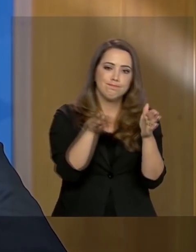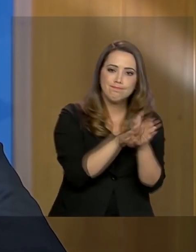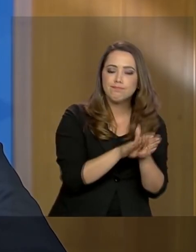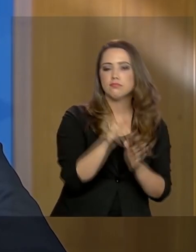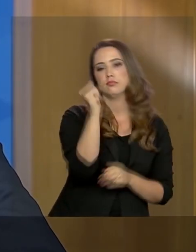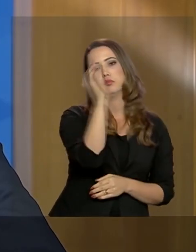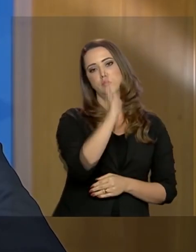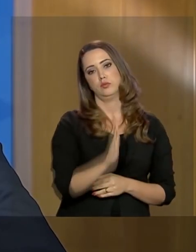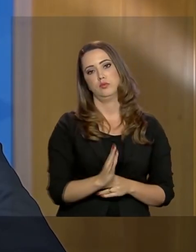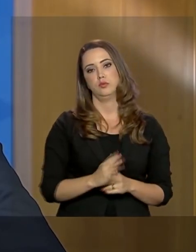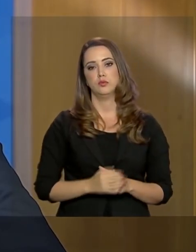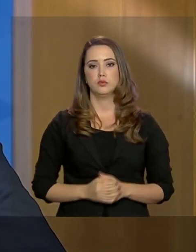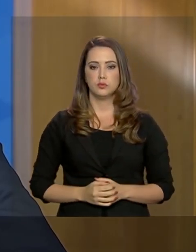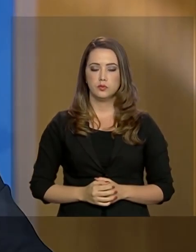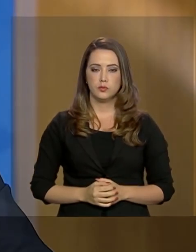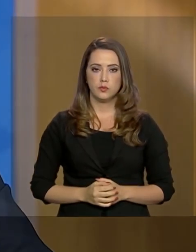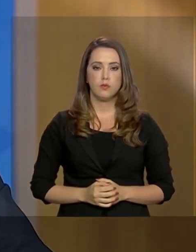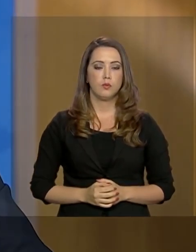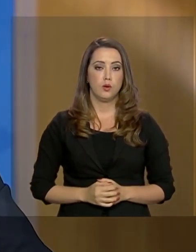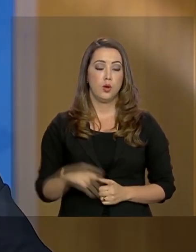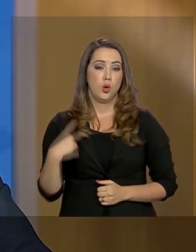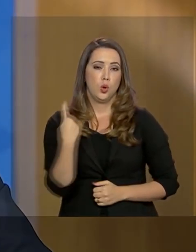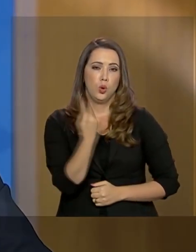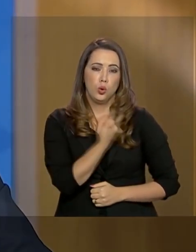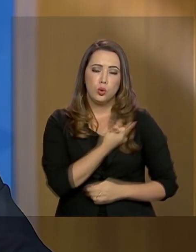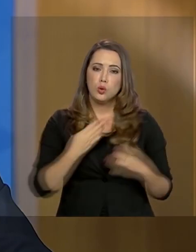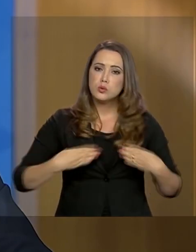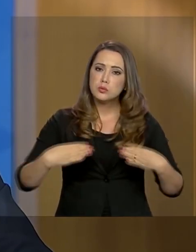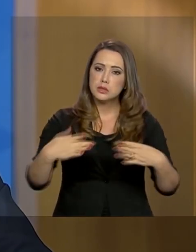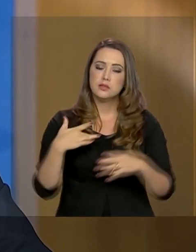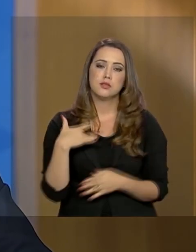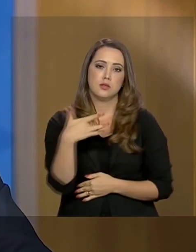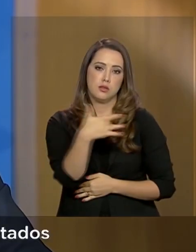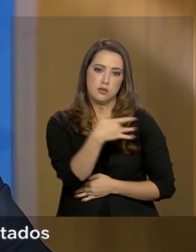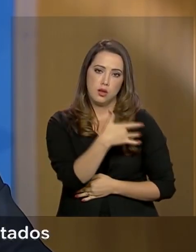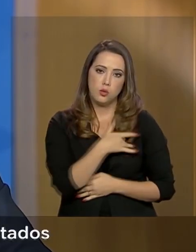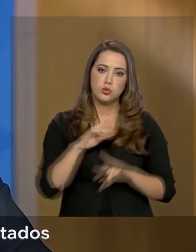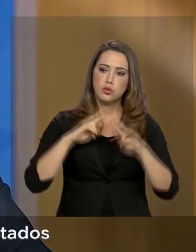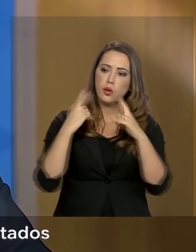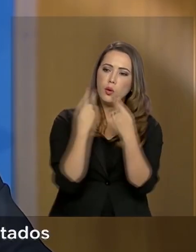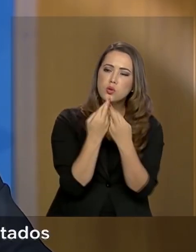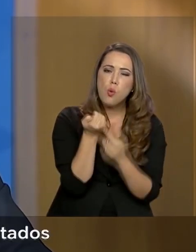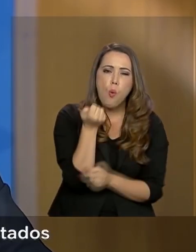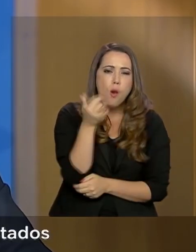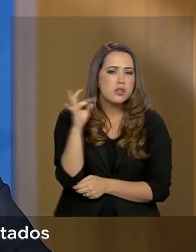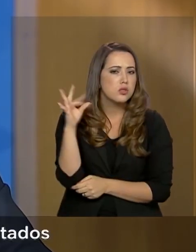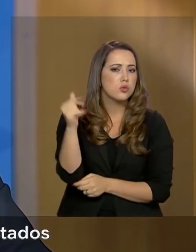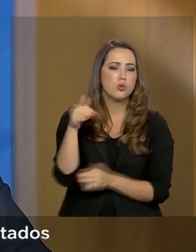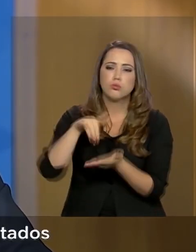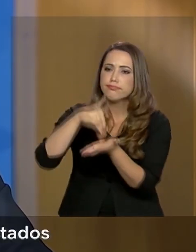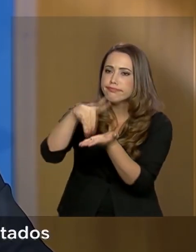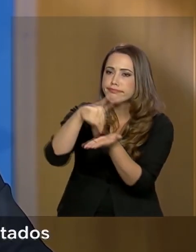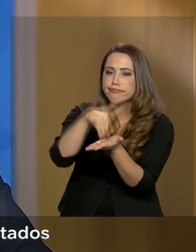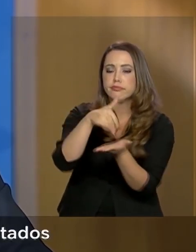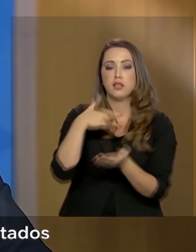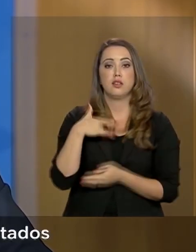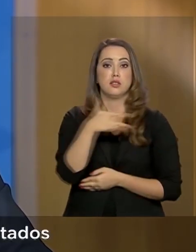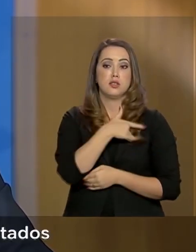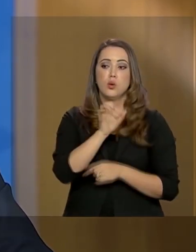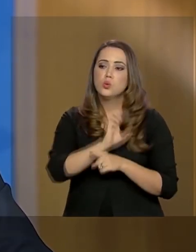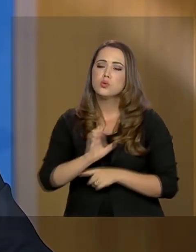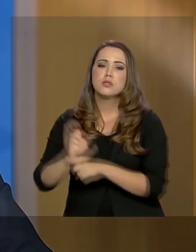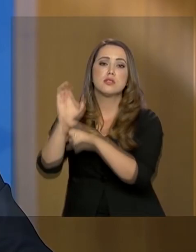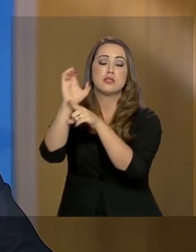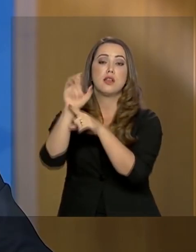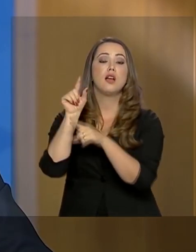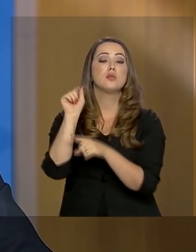deixa todo mundo se contaminar e que a imunidade de rebanha apareça. Os que não conseguiram essa tal imunização, vão dessa para melhor. Esse era o